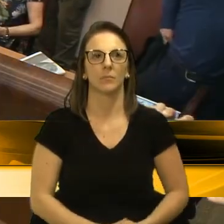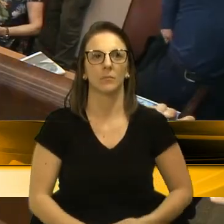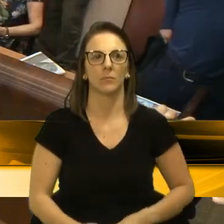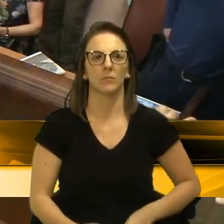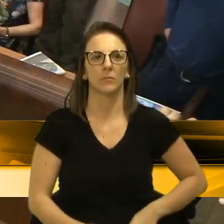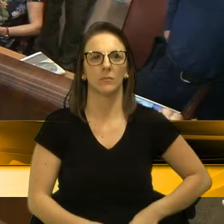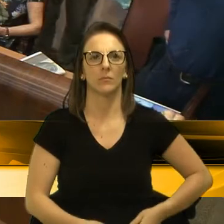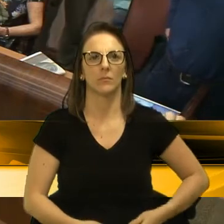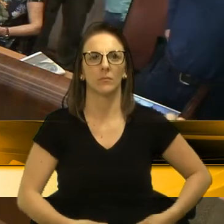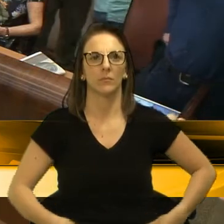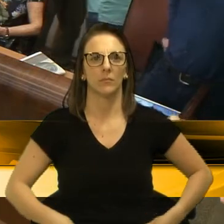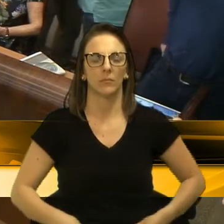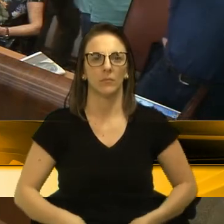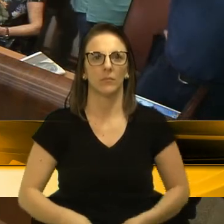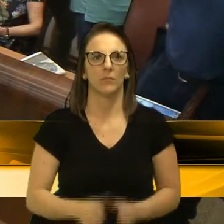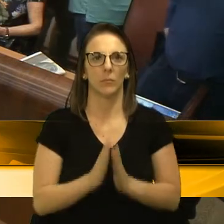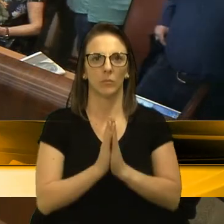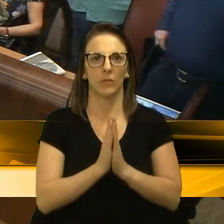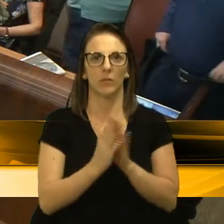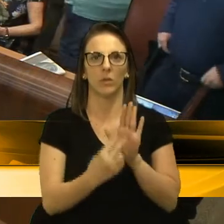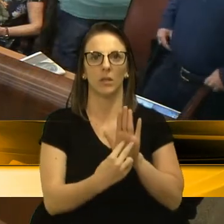Um pouquinho de atenção, por favor.